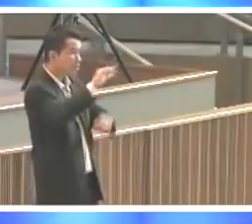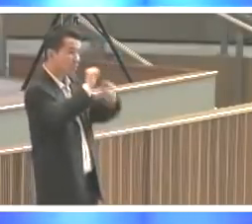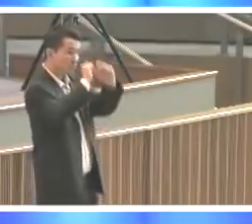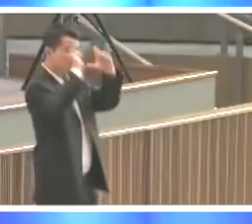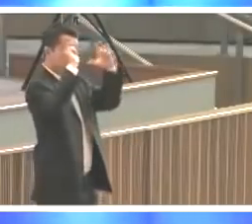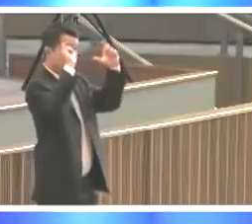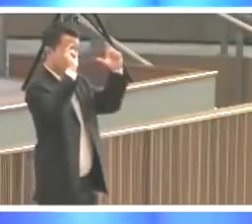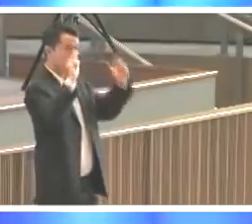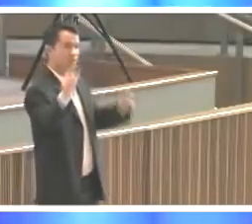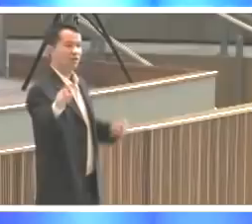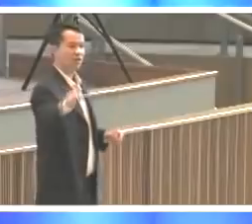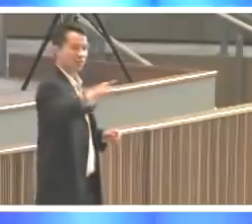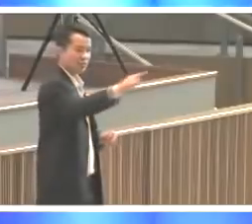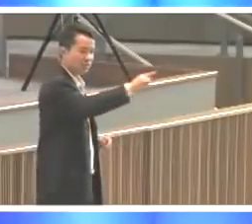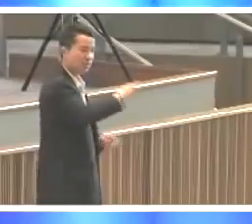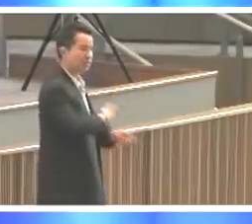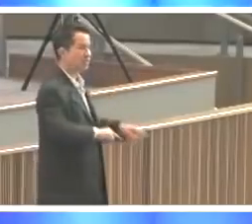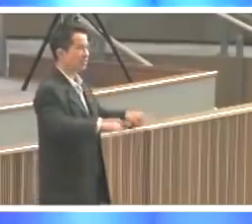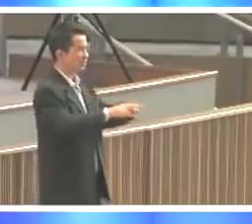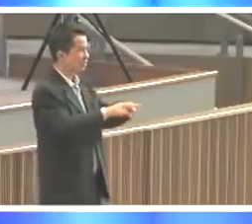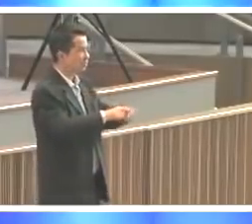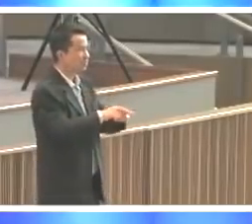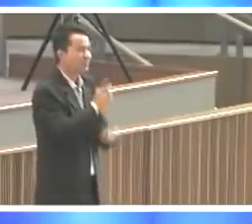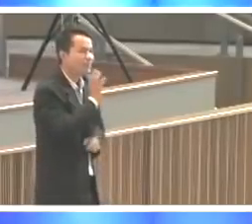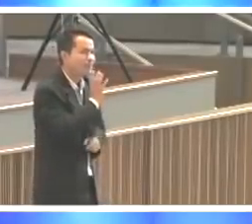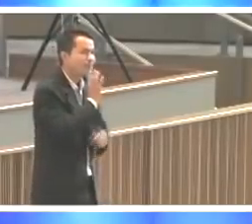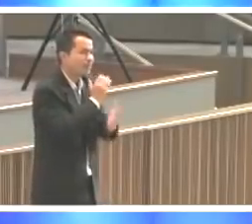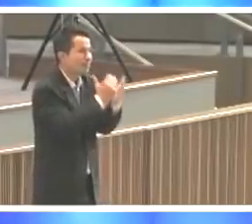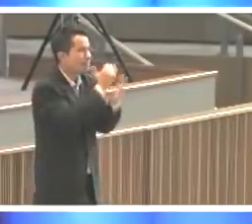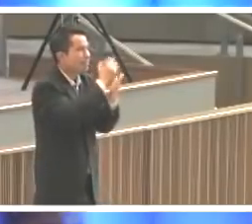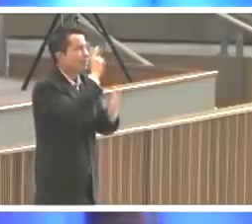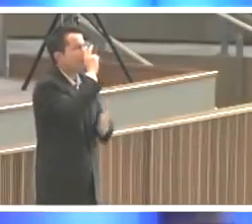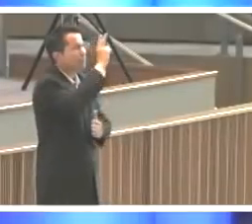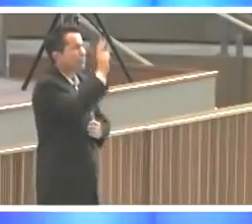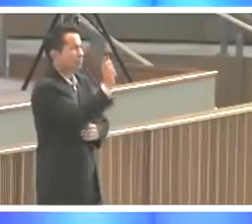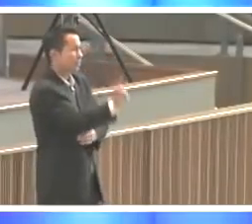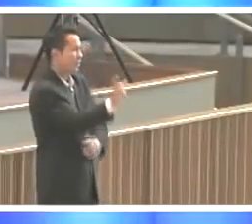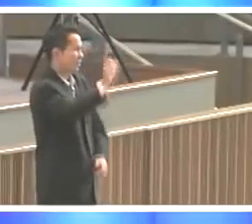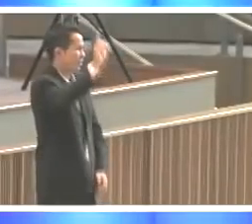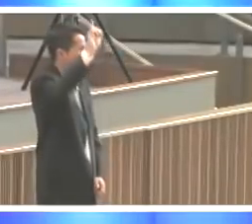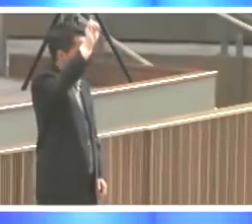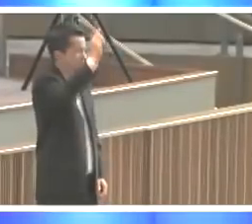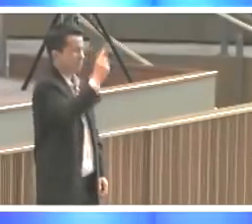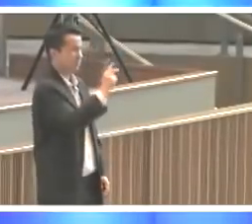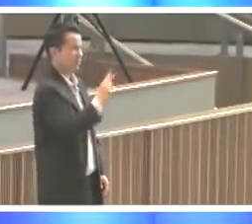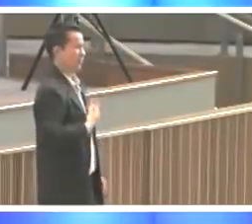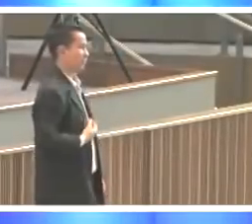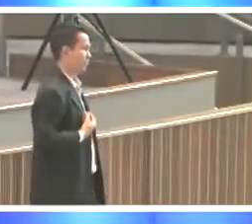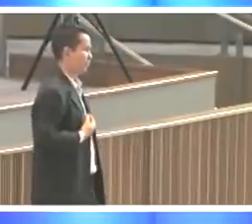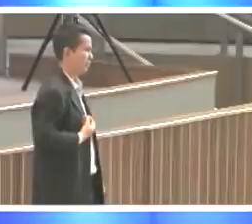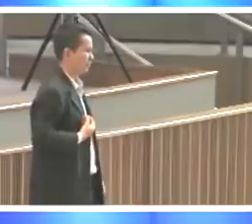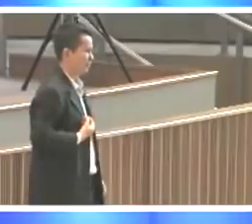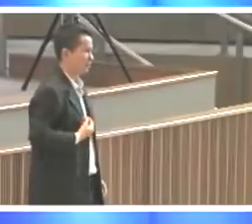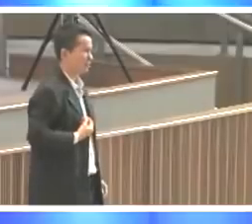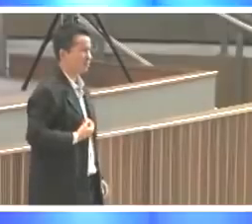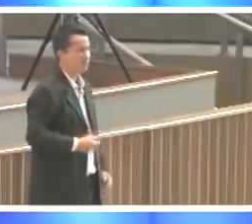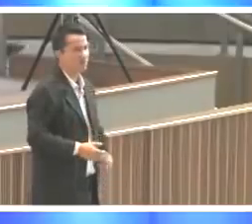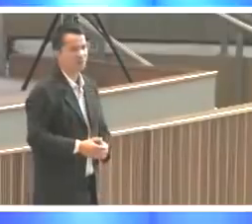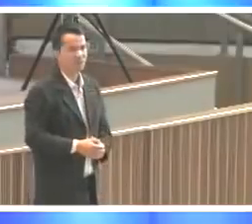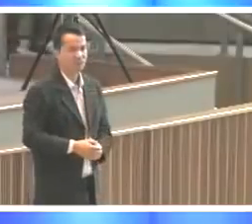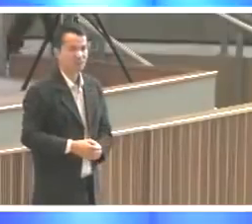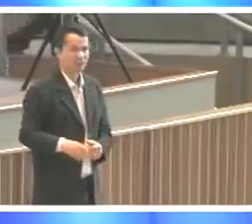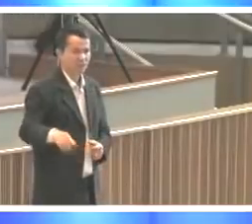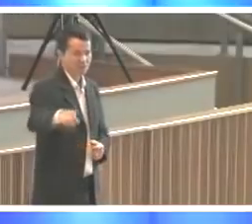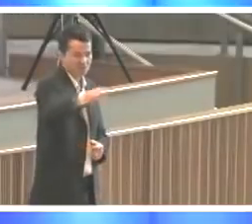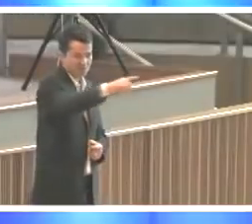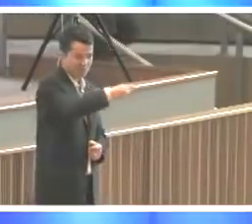um novo dimensionamento da vida pudesse acontecer na tua vida hoje. Então, se você é essa pessoa a